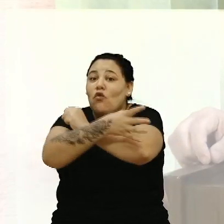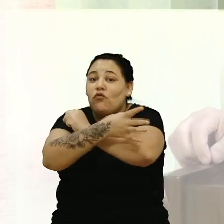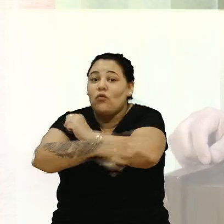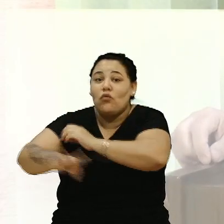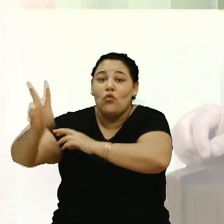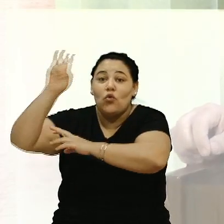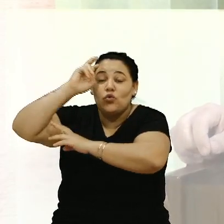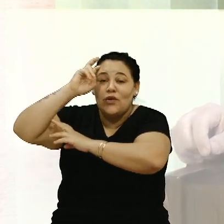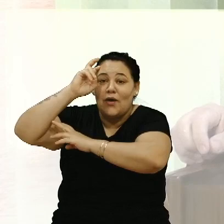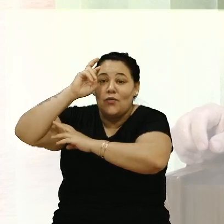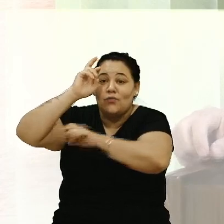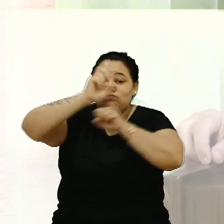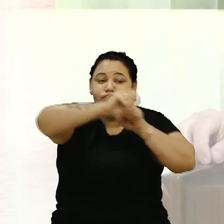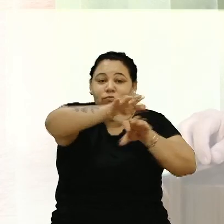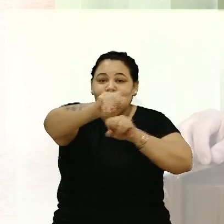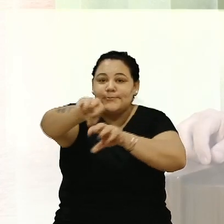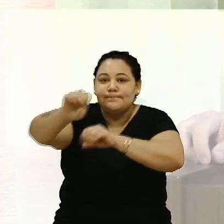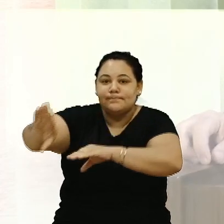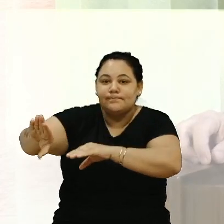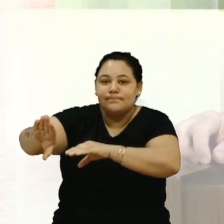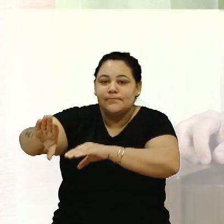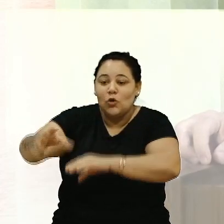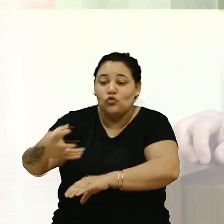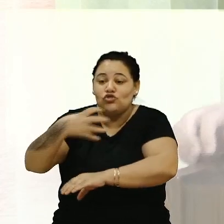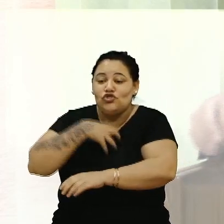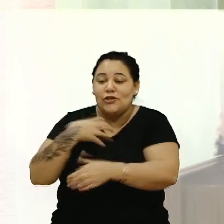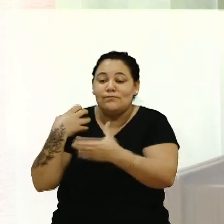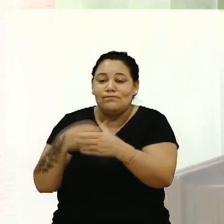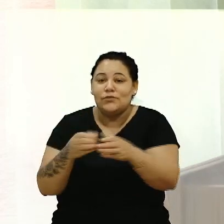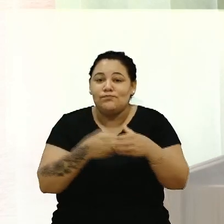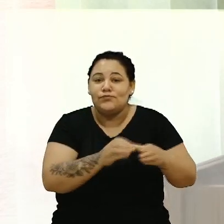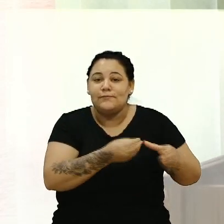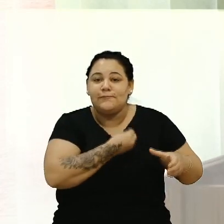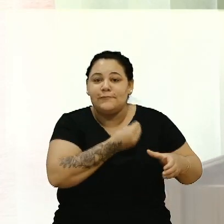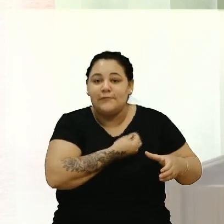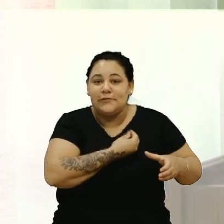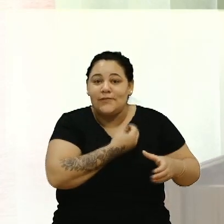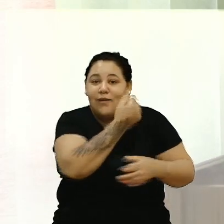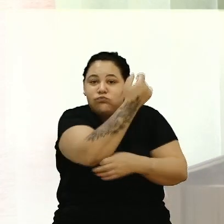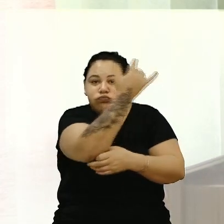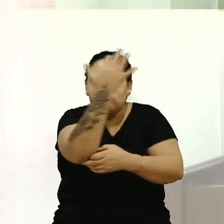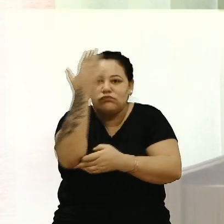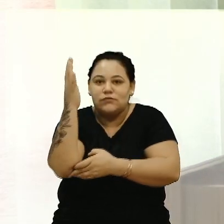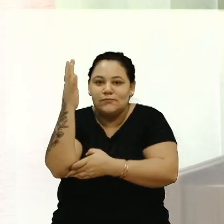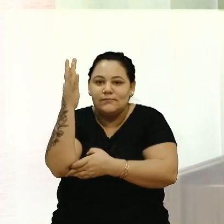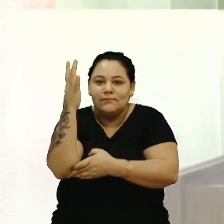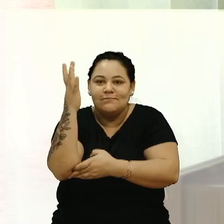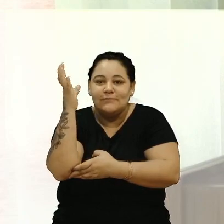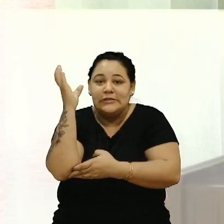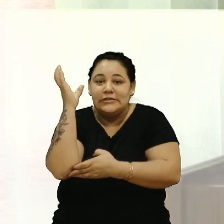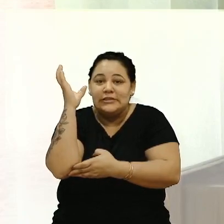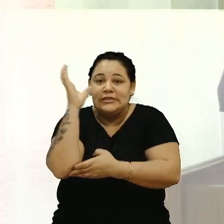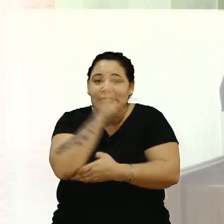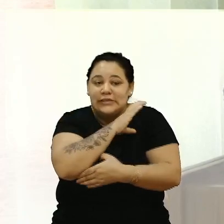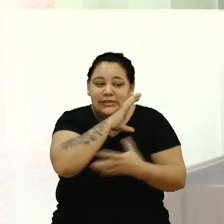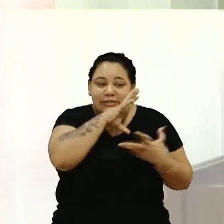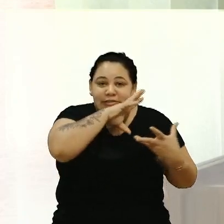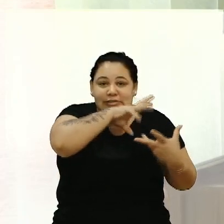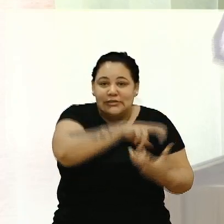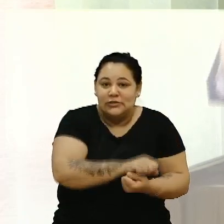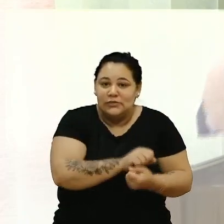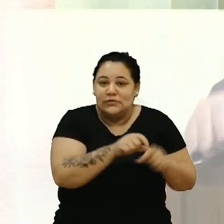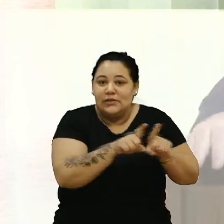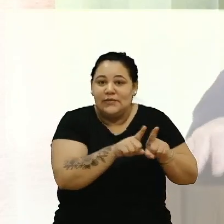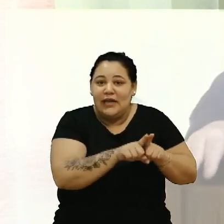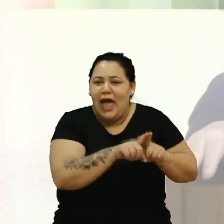estamos vivendo também. A natureza está aí, o aquecimento global está posto. Não, era uma coisa que se falava, não, isso vai acontecer em